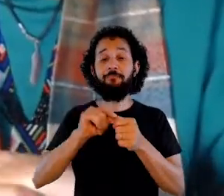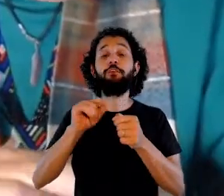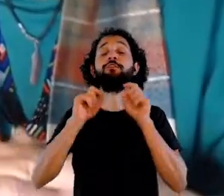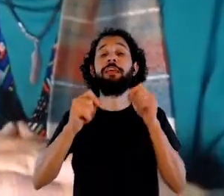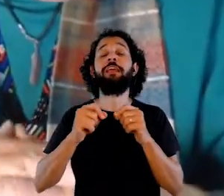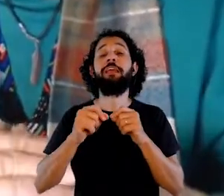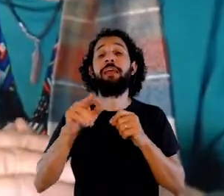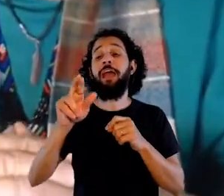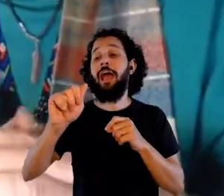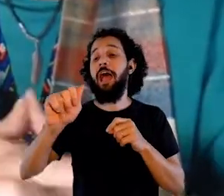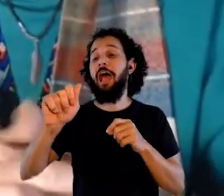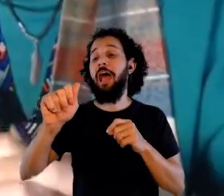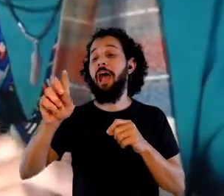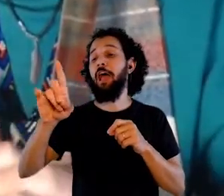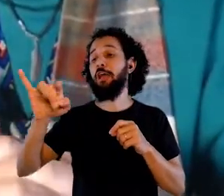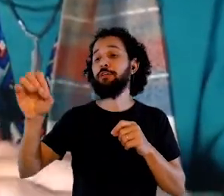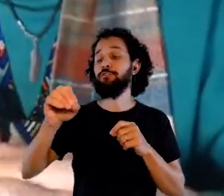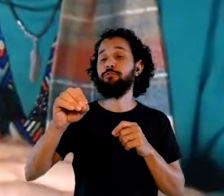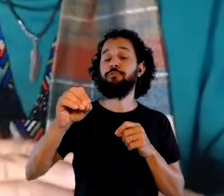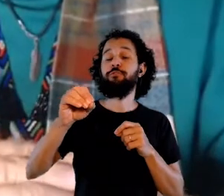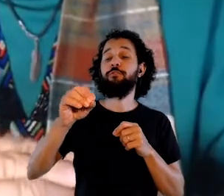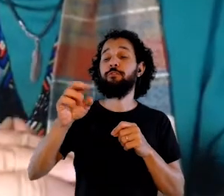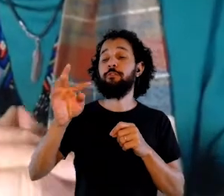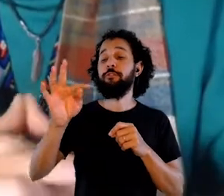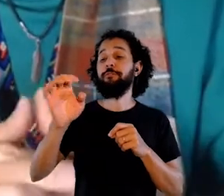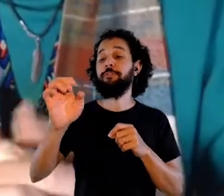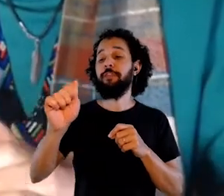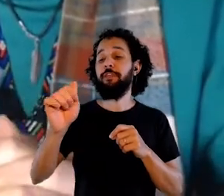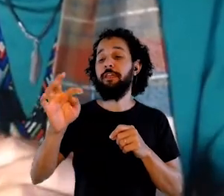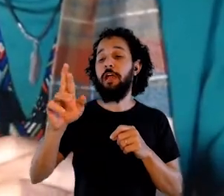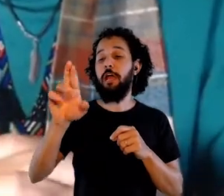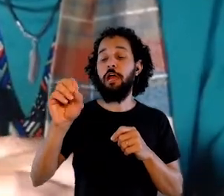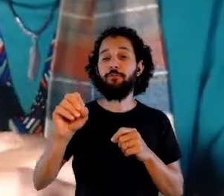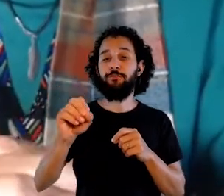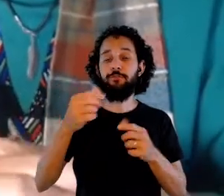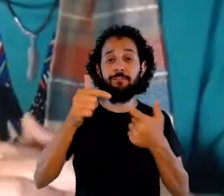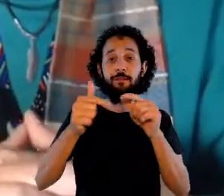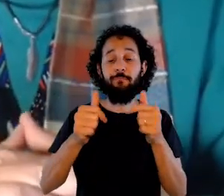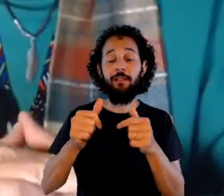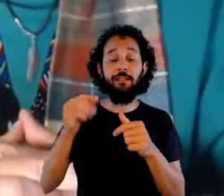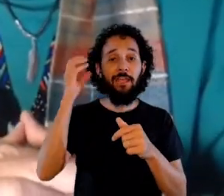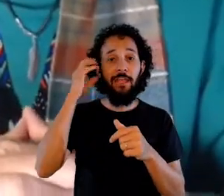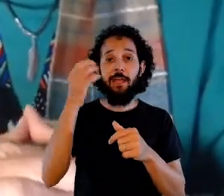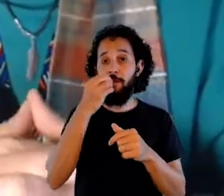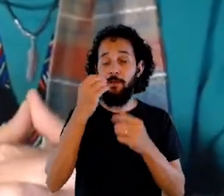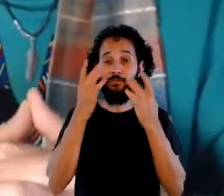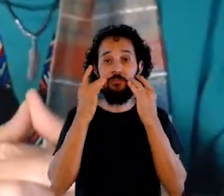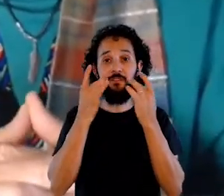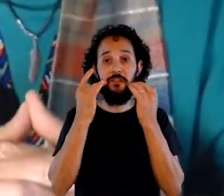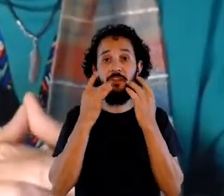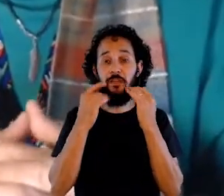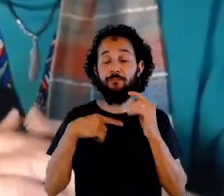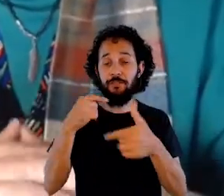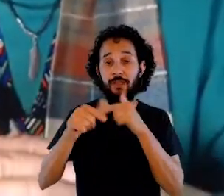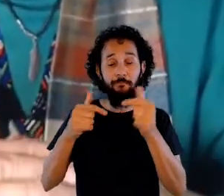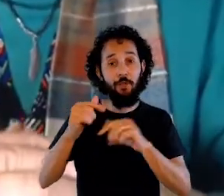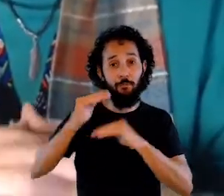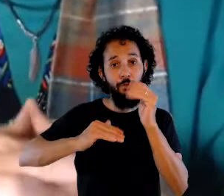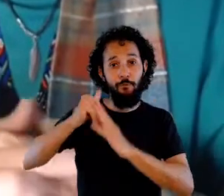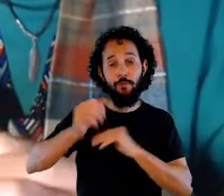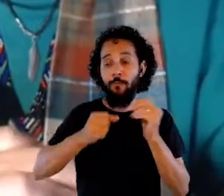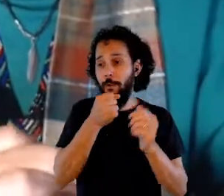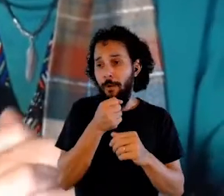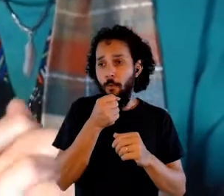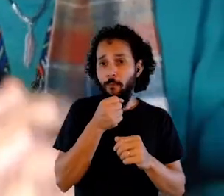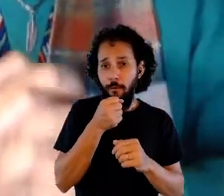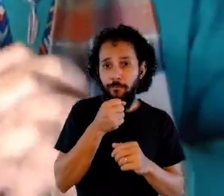Ah, Meu pai não foi sabia. ator de radioteatro. Meu pai foi locutor da Rádio Marinque Veiga. Que E da bacana, Bandeirantes, né? O nome dele artístico era Léo